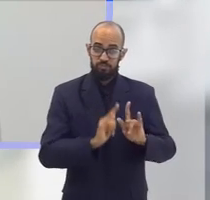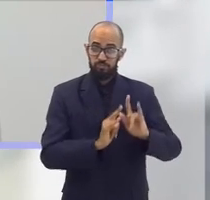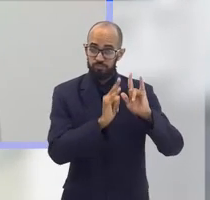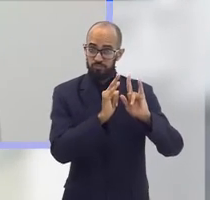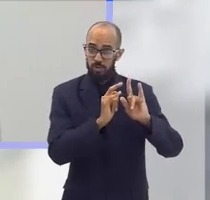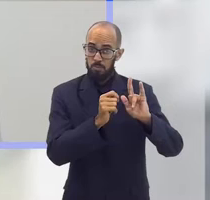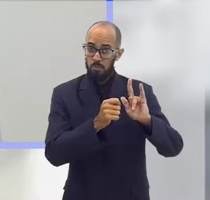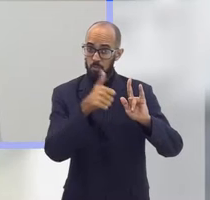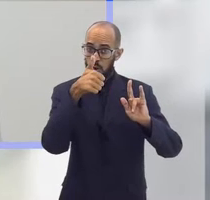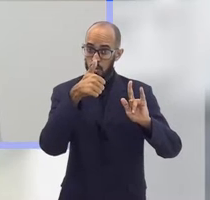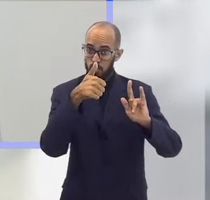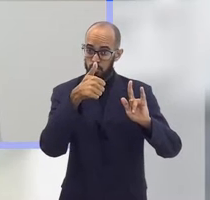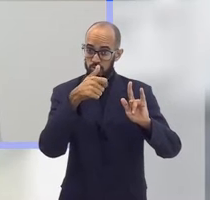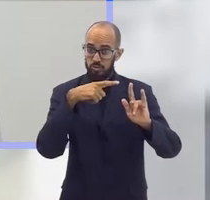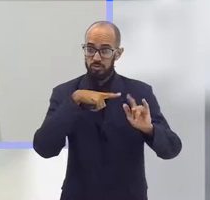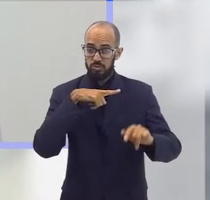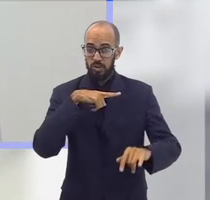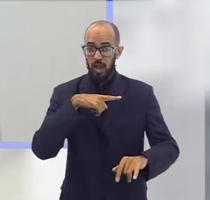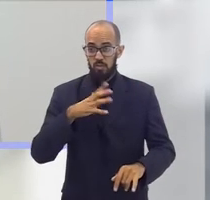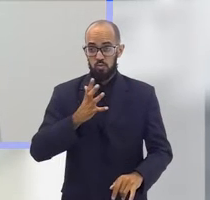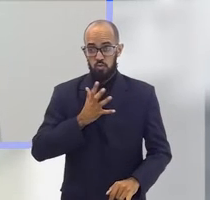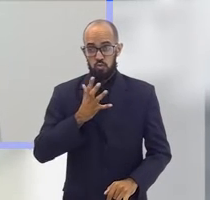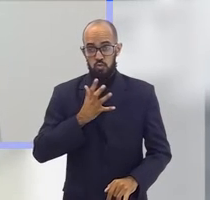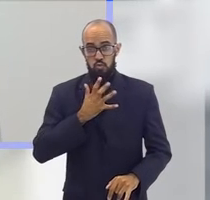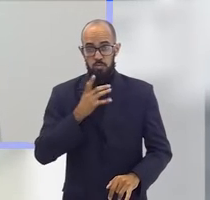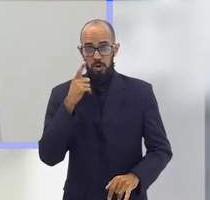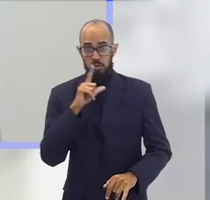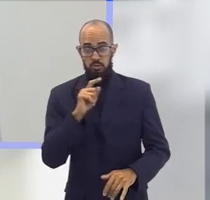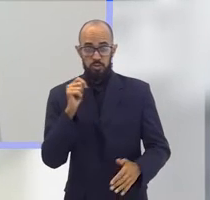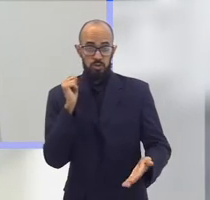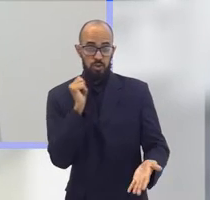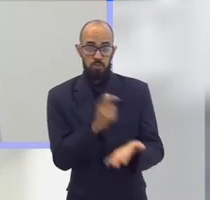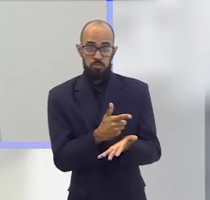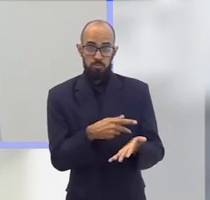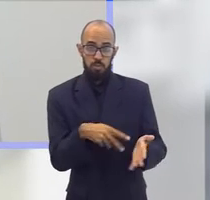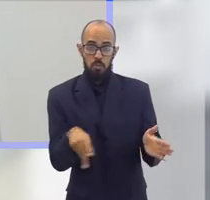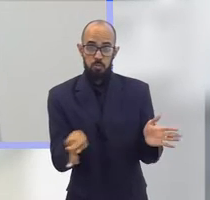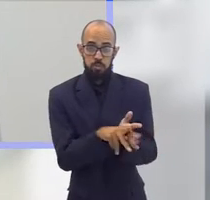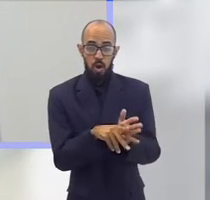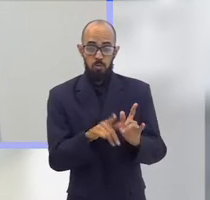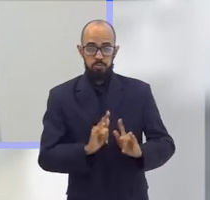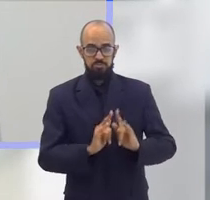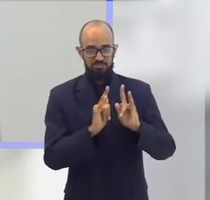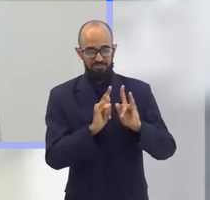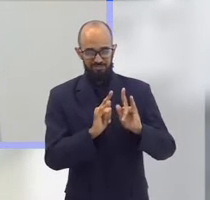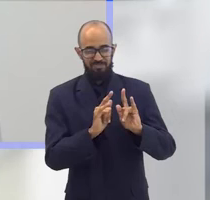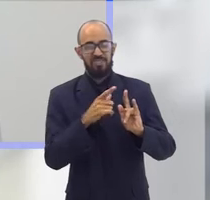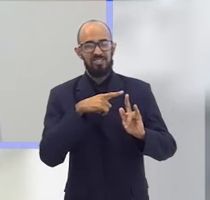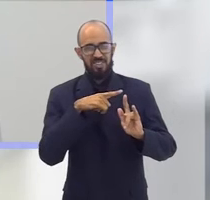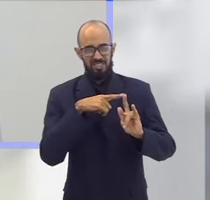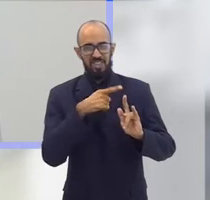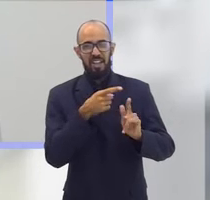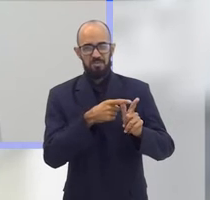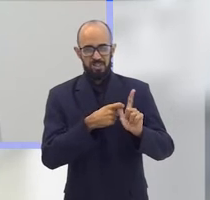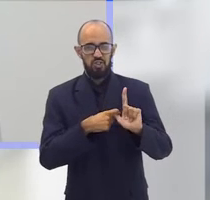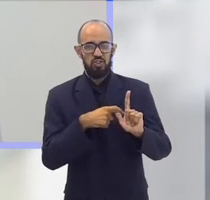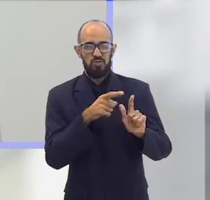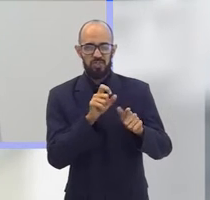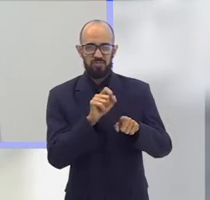imóvel. Poucos empresários são afortunados o suficiente para deterem os imóveis onde operam. Então, você tem um passivo com o